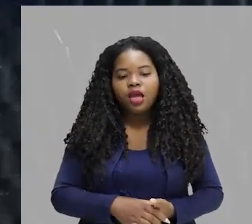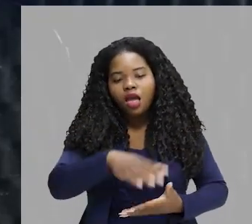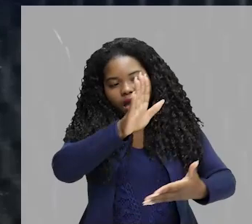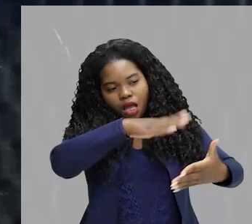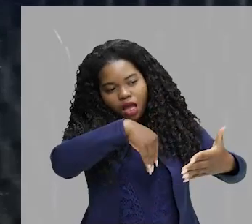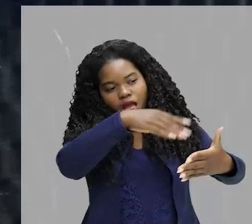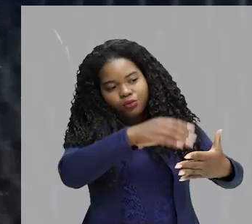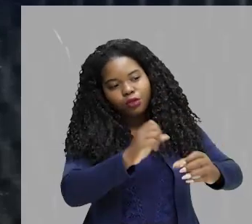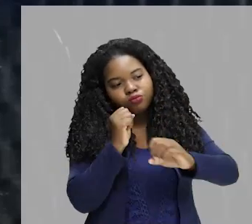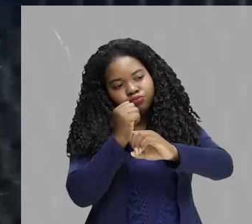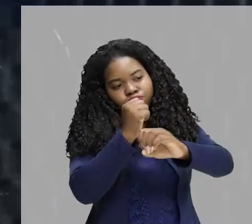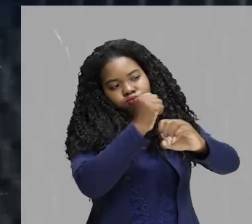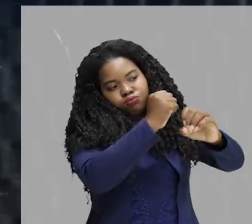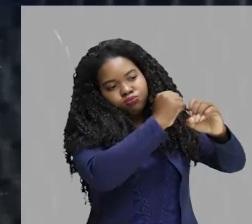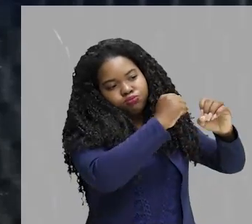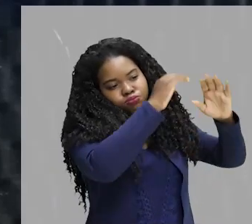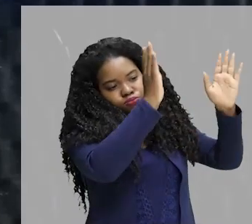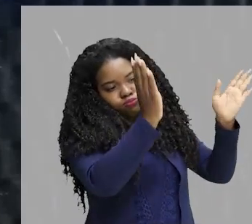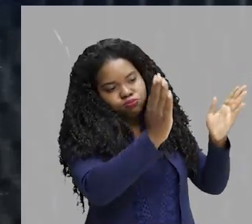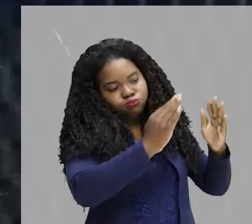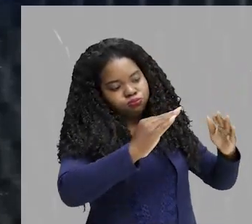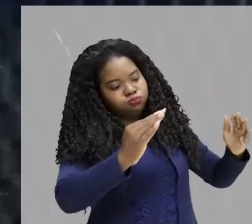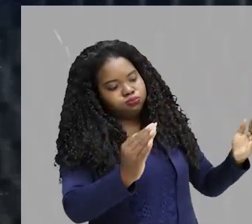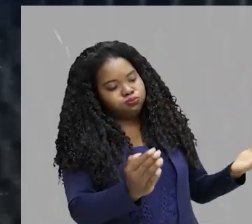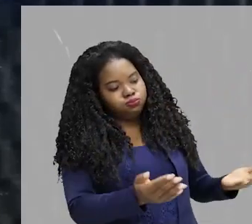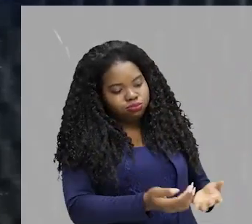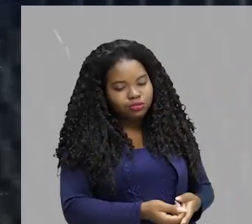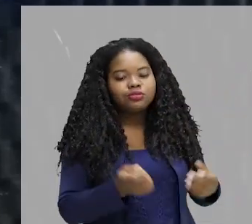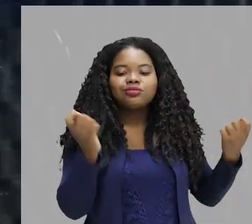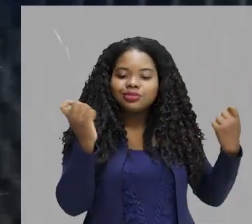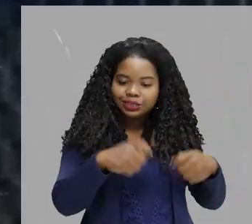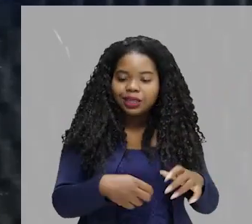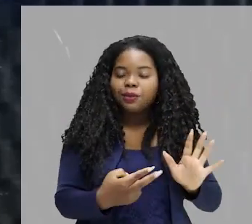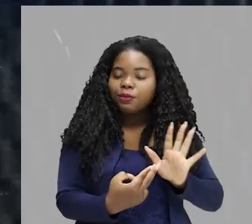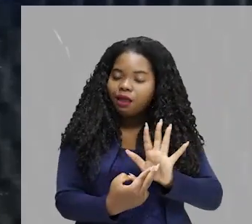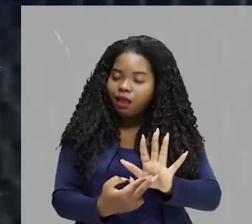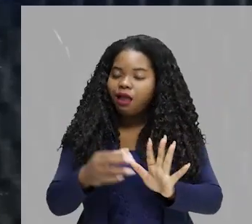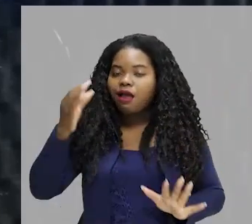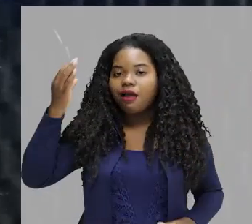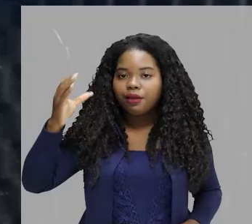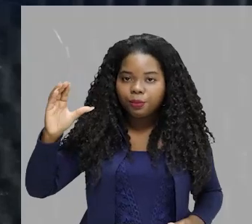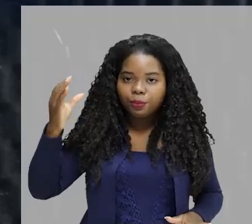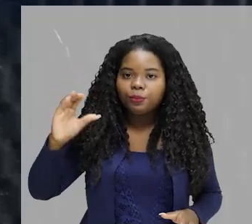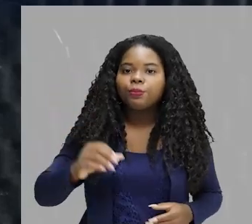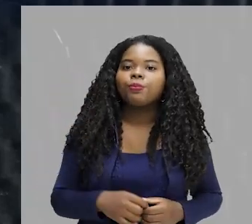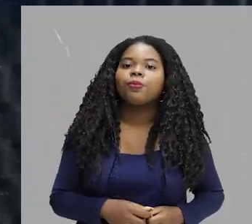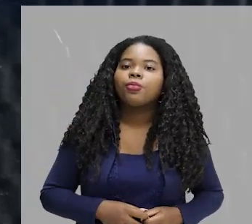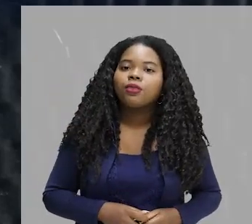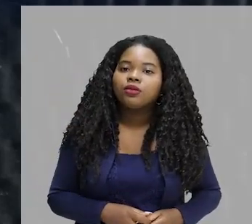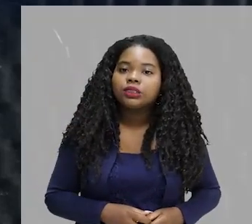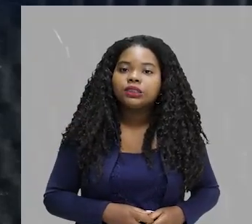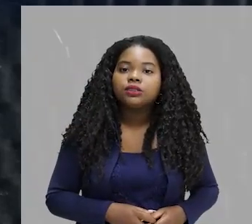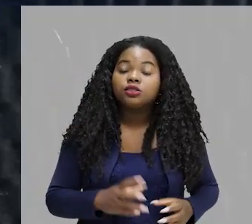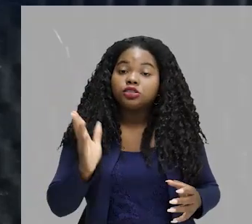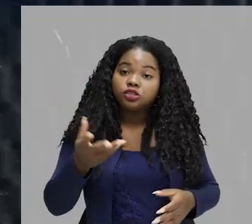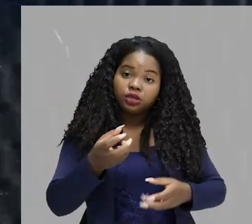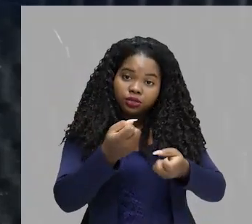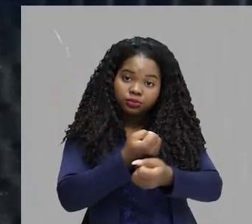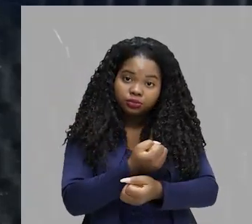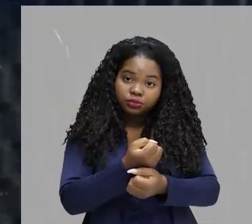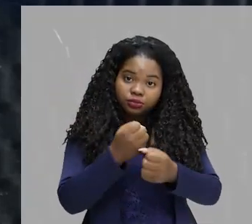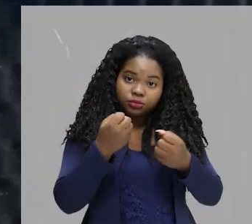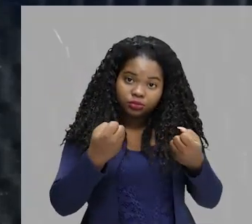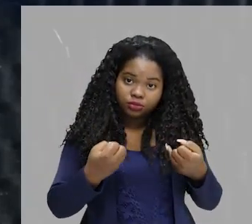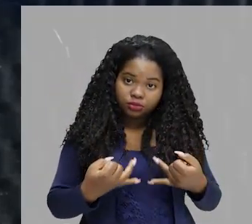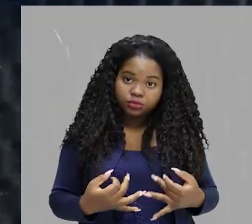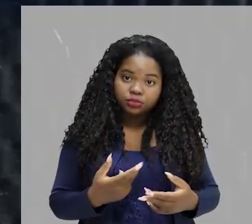escultura podem representar de maneira efetiva uma cultura, né? A gente acabou de citar vários exemplos aqui, inclusive